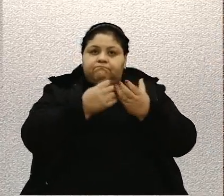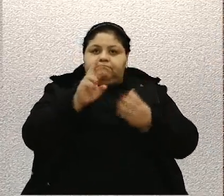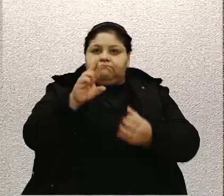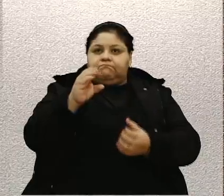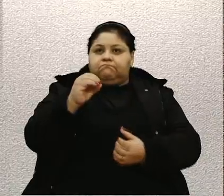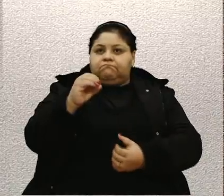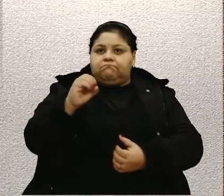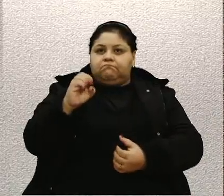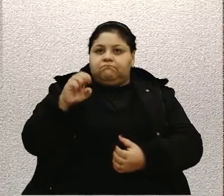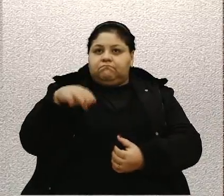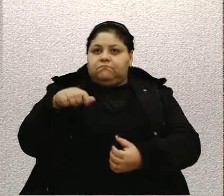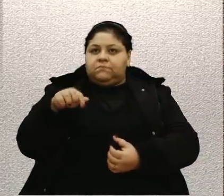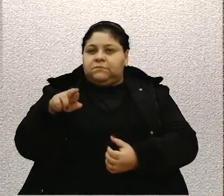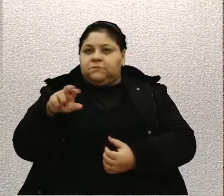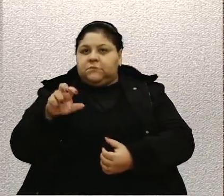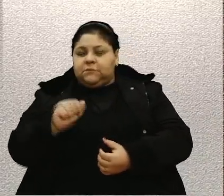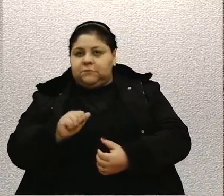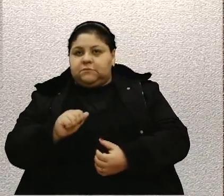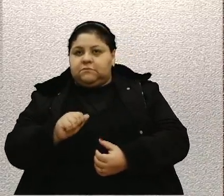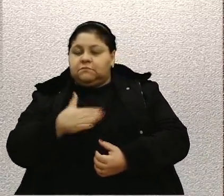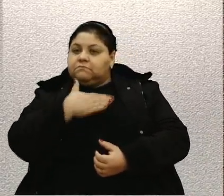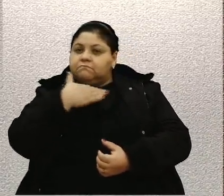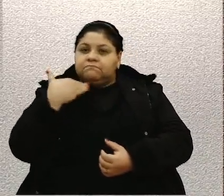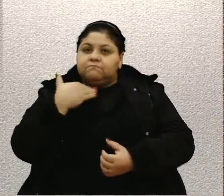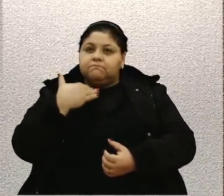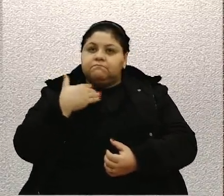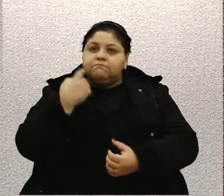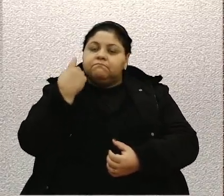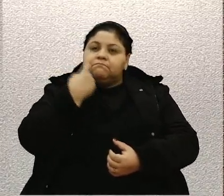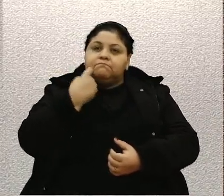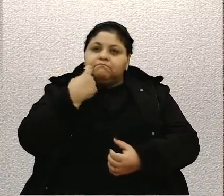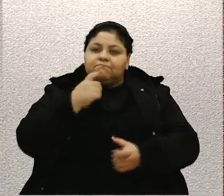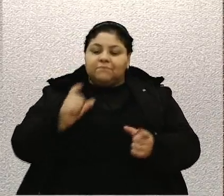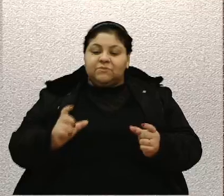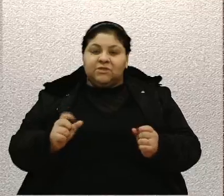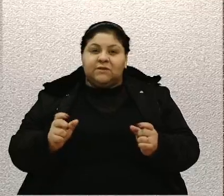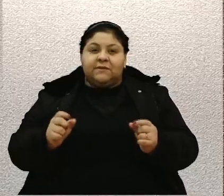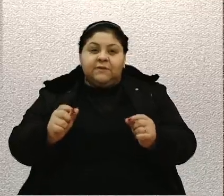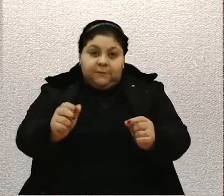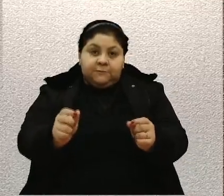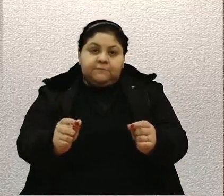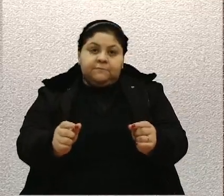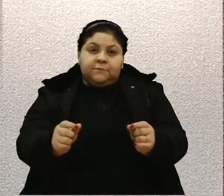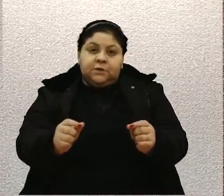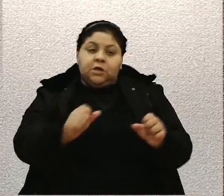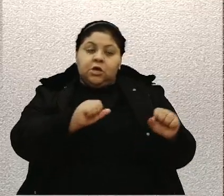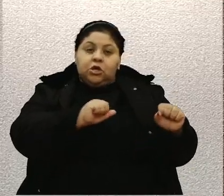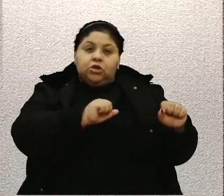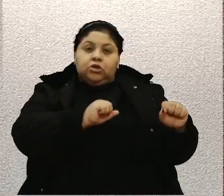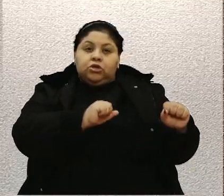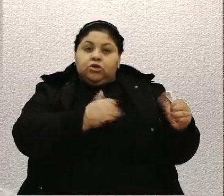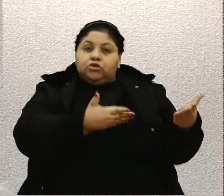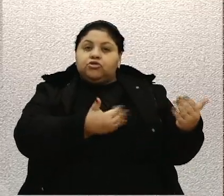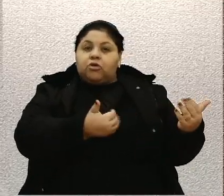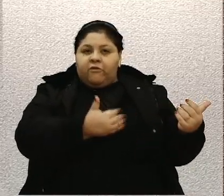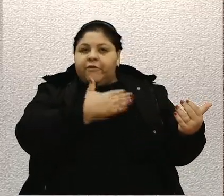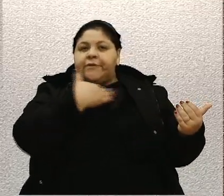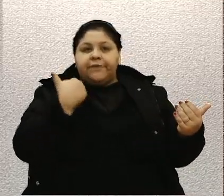Dias, falecida sexta-feira. Ela que foi acometida por um câncer e muito jovem